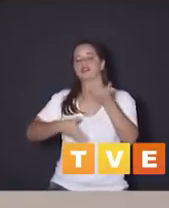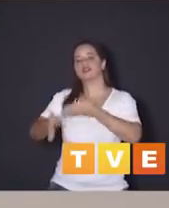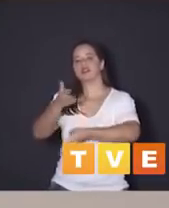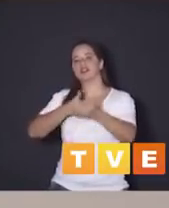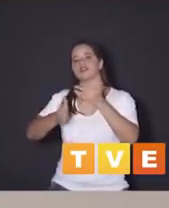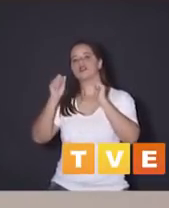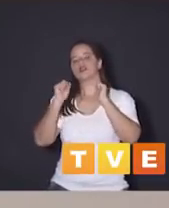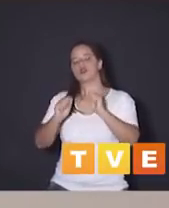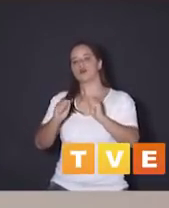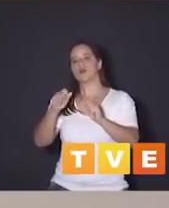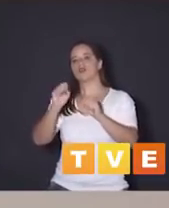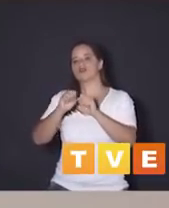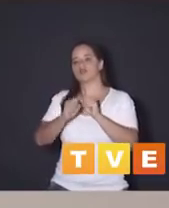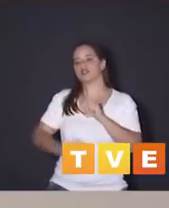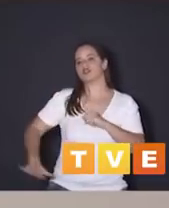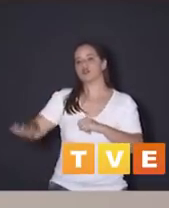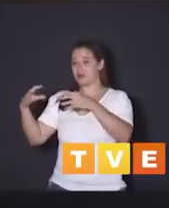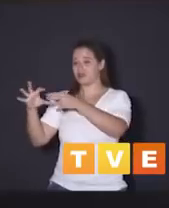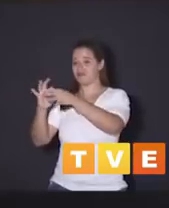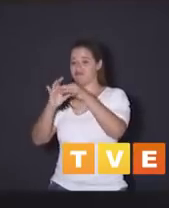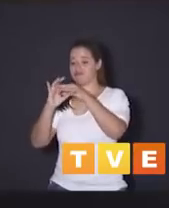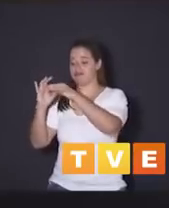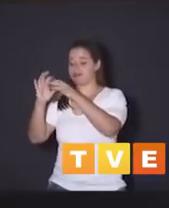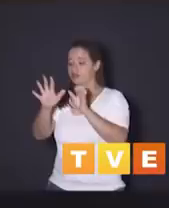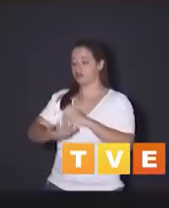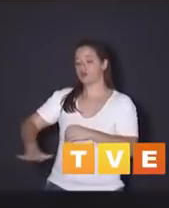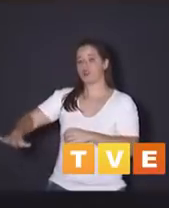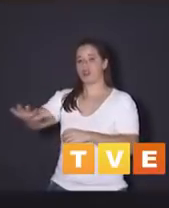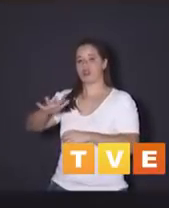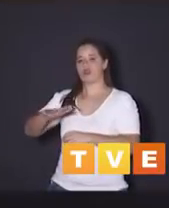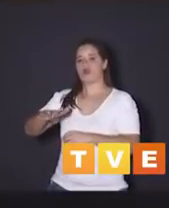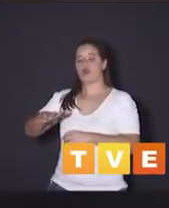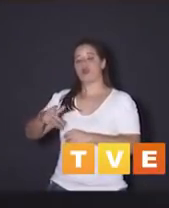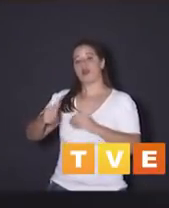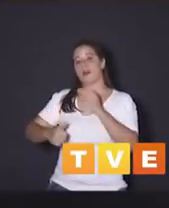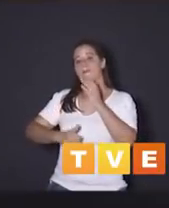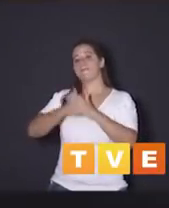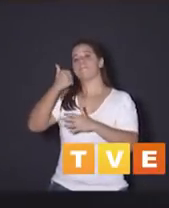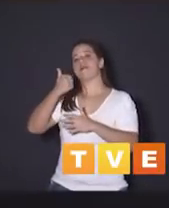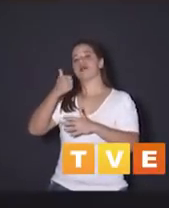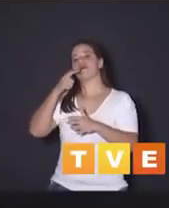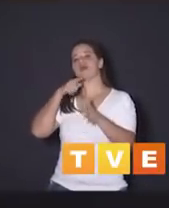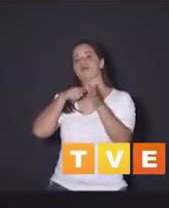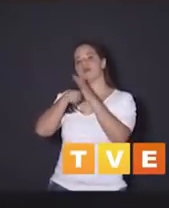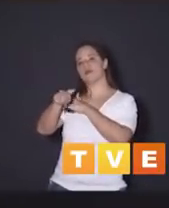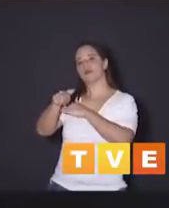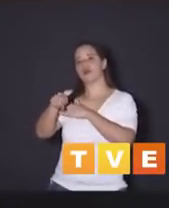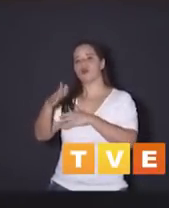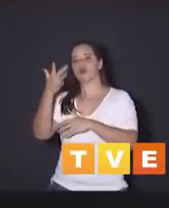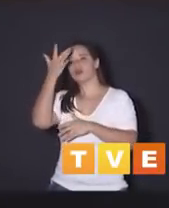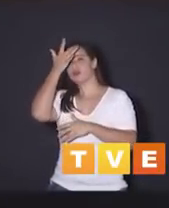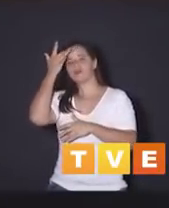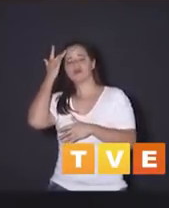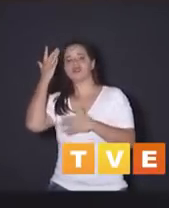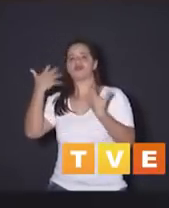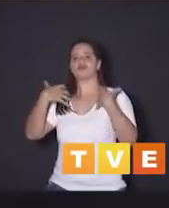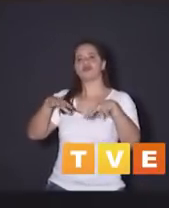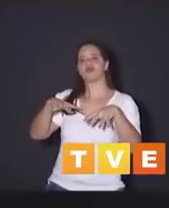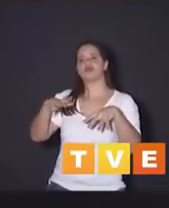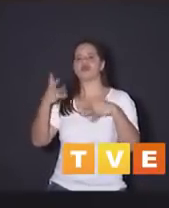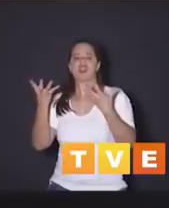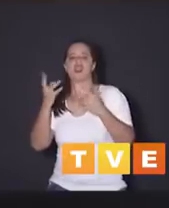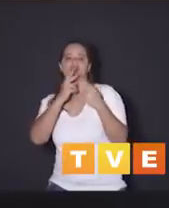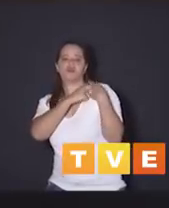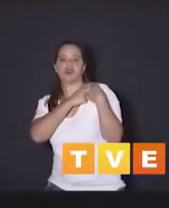que possa ativar um território também educativo então a gestão primeira pergunta neco pessoas que não querem gerir pessoas que querem gerir